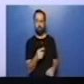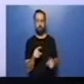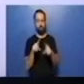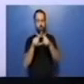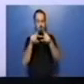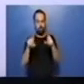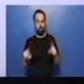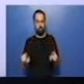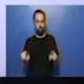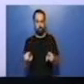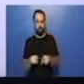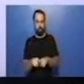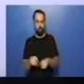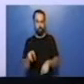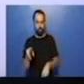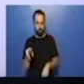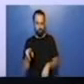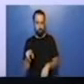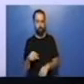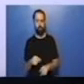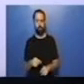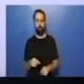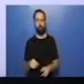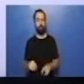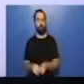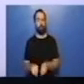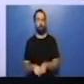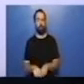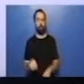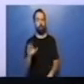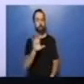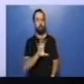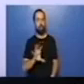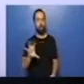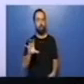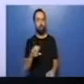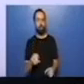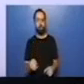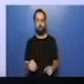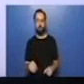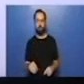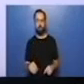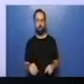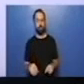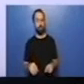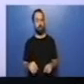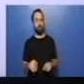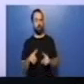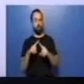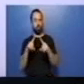equilátero. Lembra que essas duas fórmulas servem apenas para um triângulo equilátero.